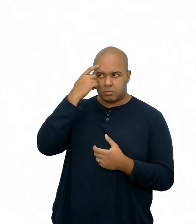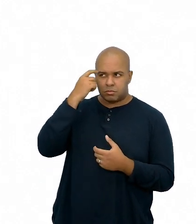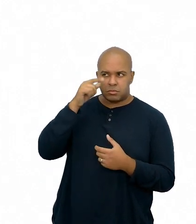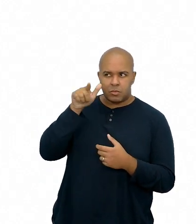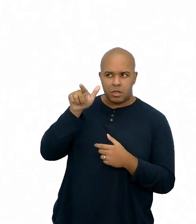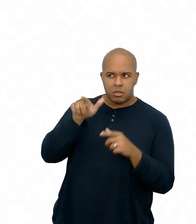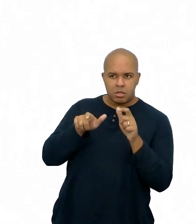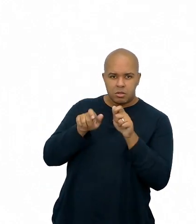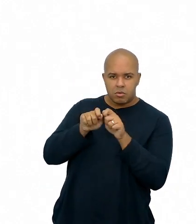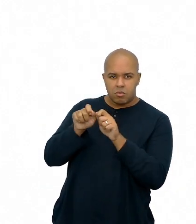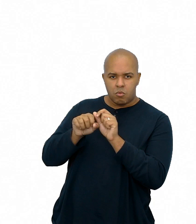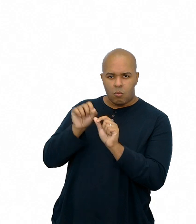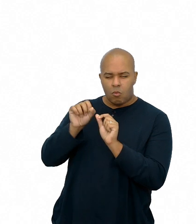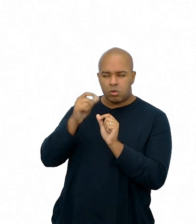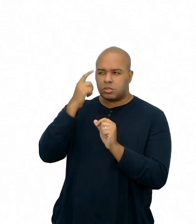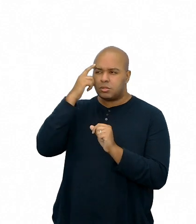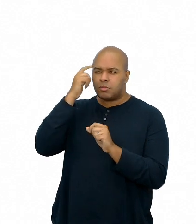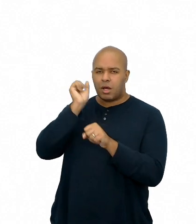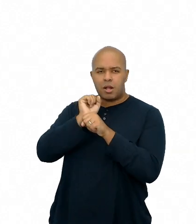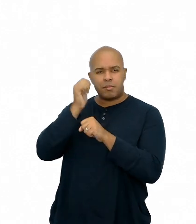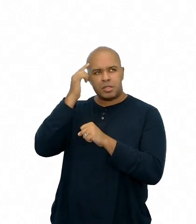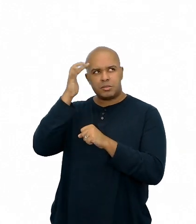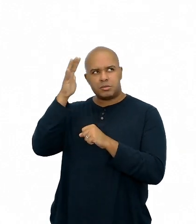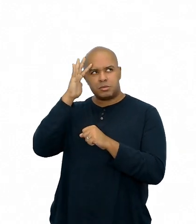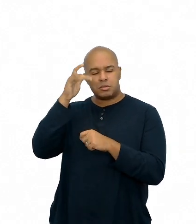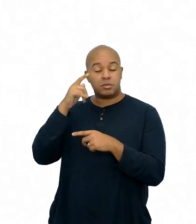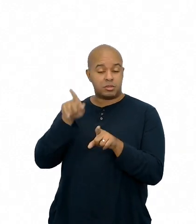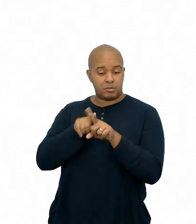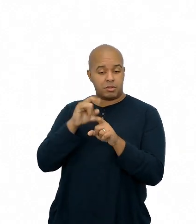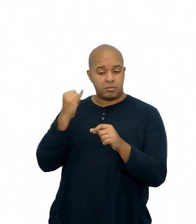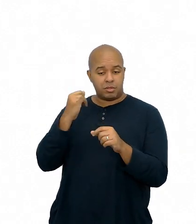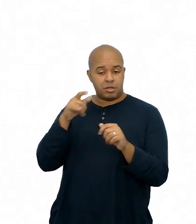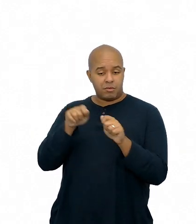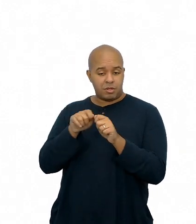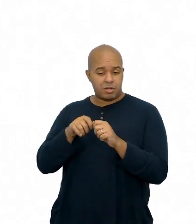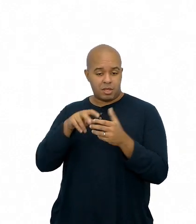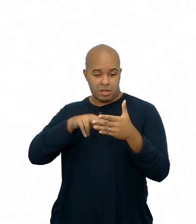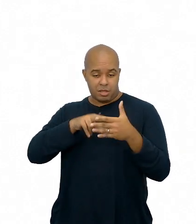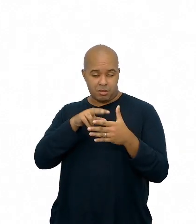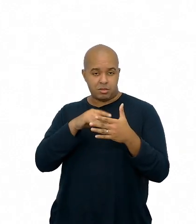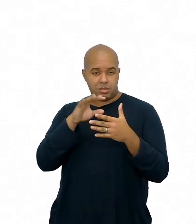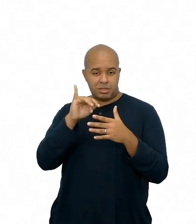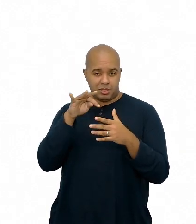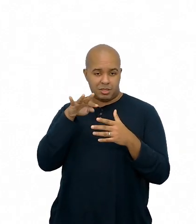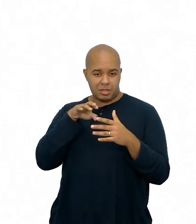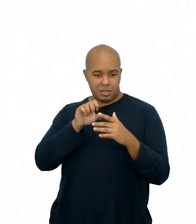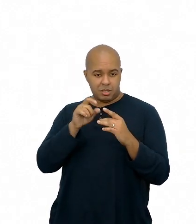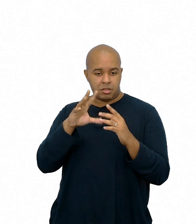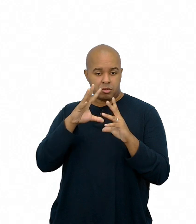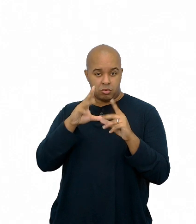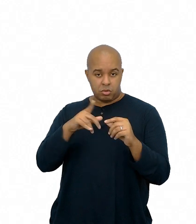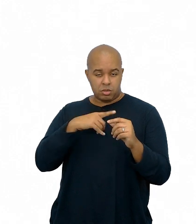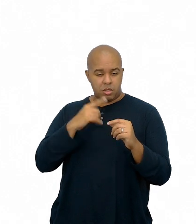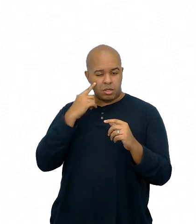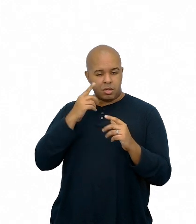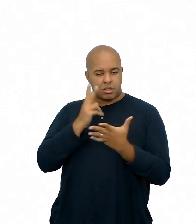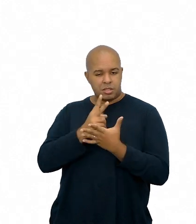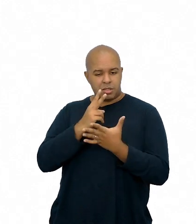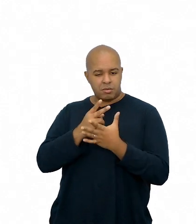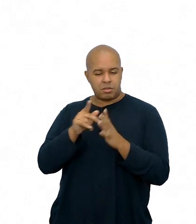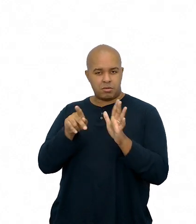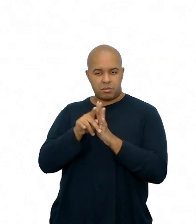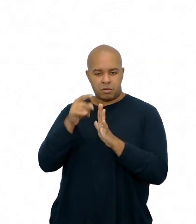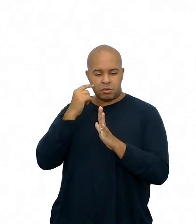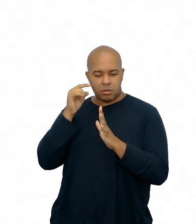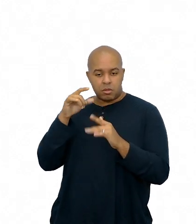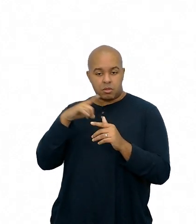nos outros itens aqui, né, gente, também é importante a gente fazer a leitura desses itens, né, para que todos, né, sempre lembrando que